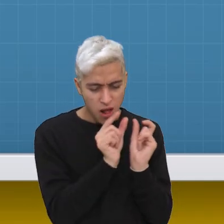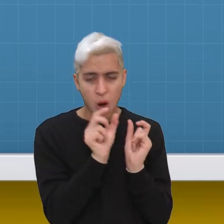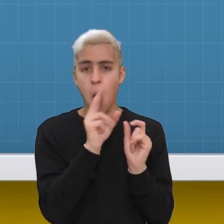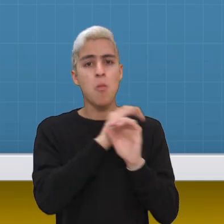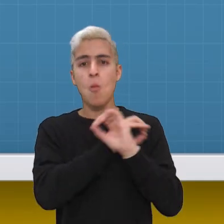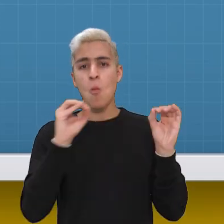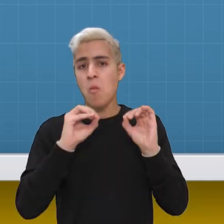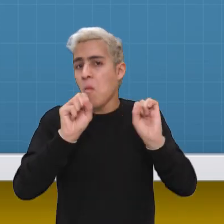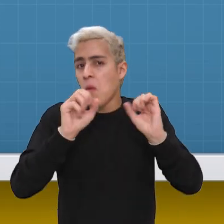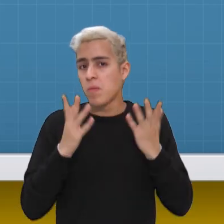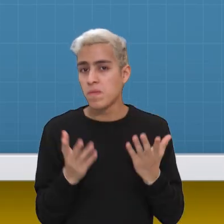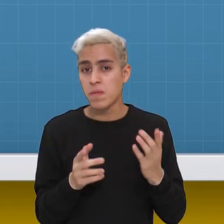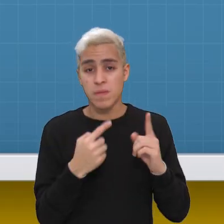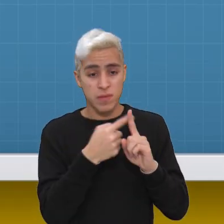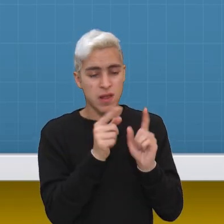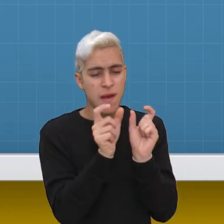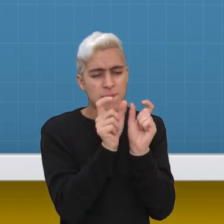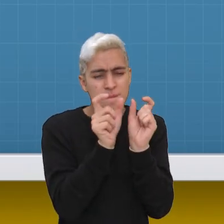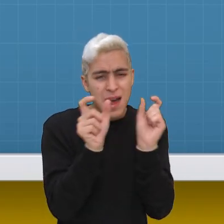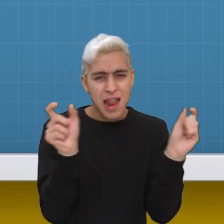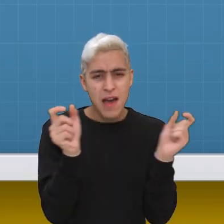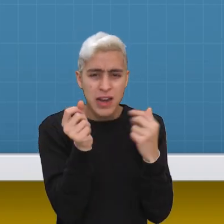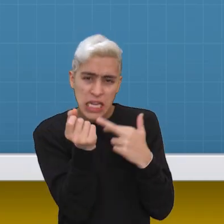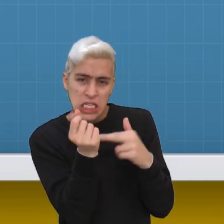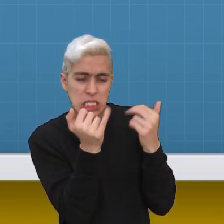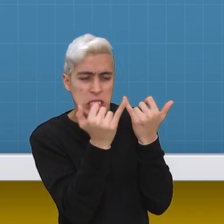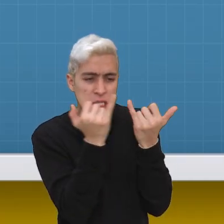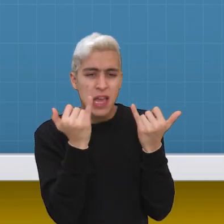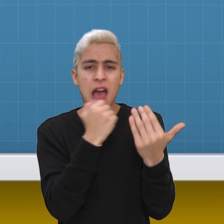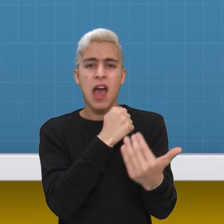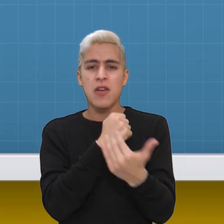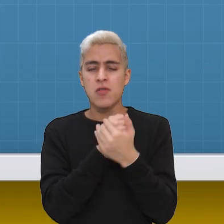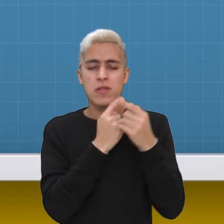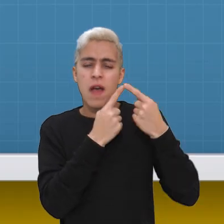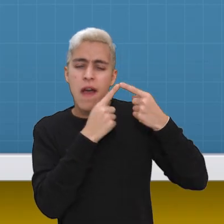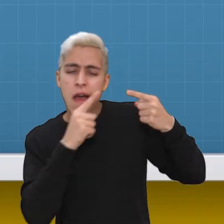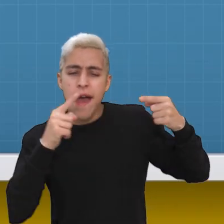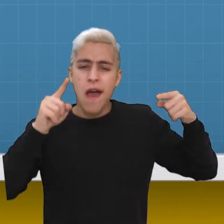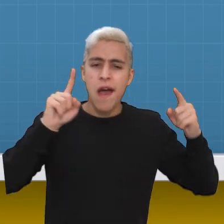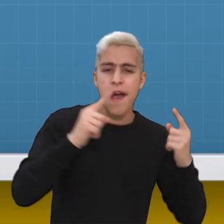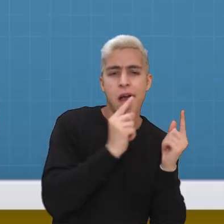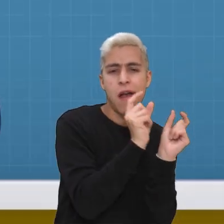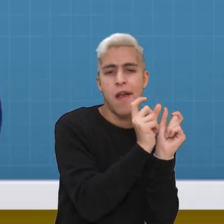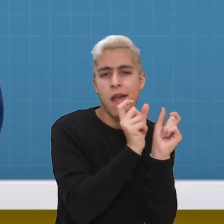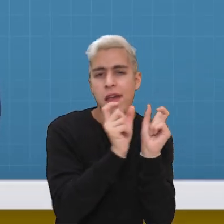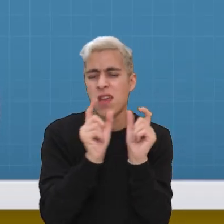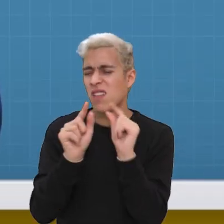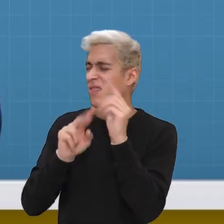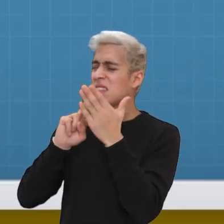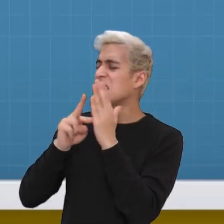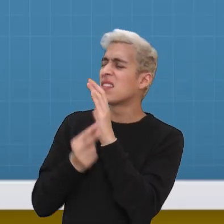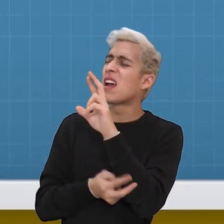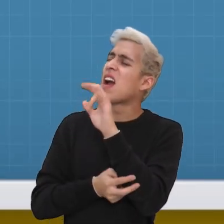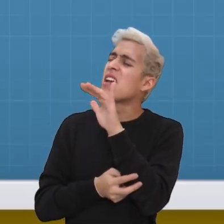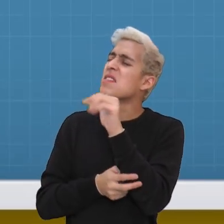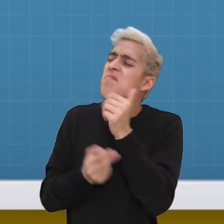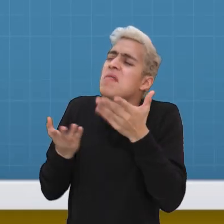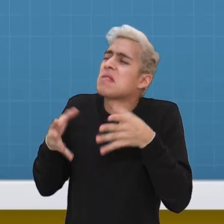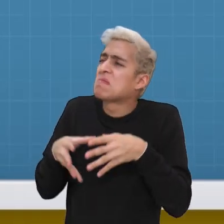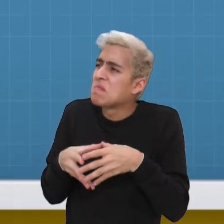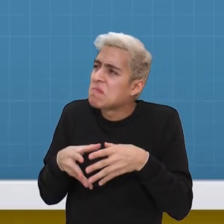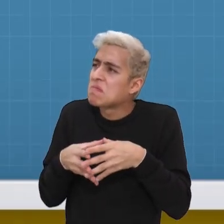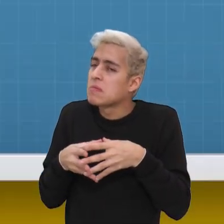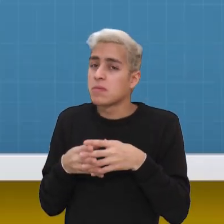rima. A rima nos ajuda a trazer essa melodia e essa musicalidade. O que é rima,